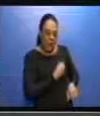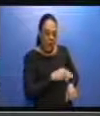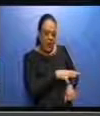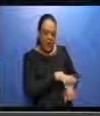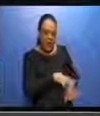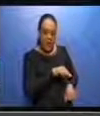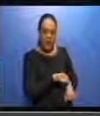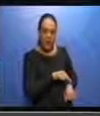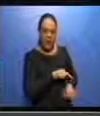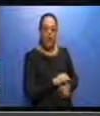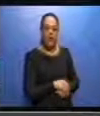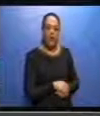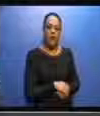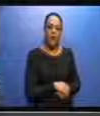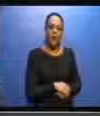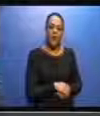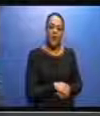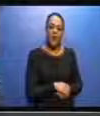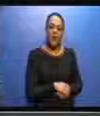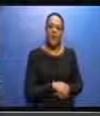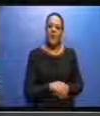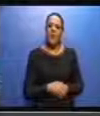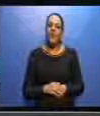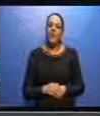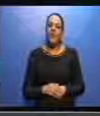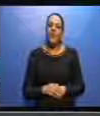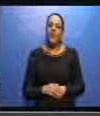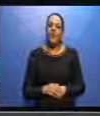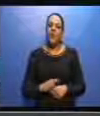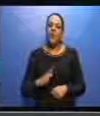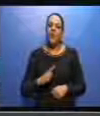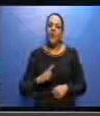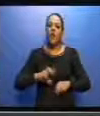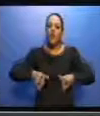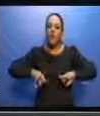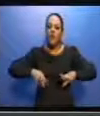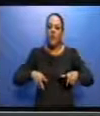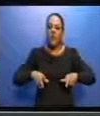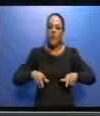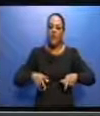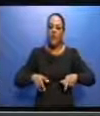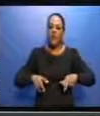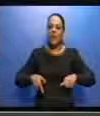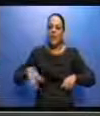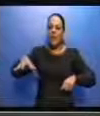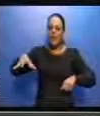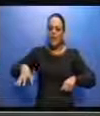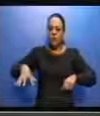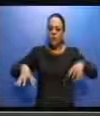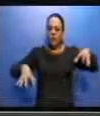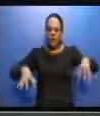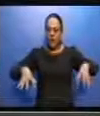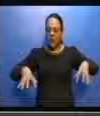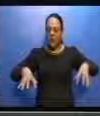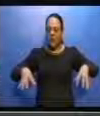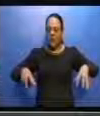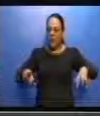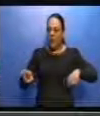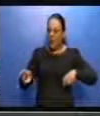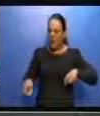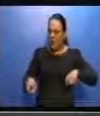né a população urbana é a população rural ou seja ele diz que há aí uma